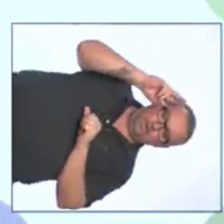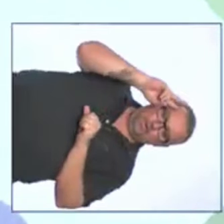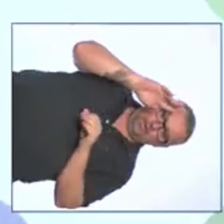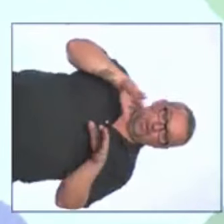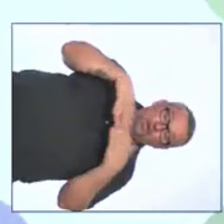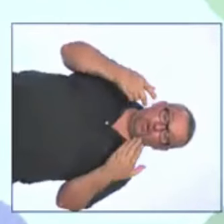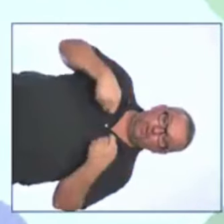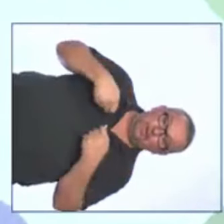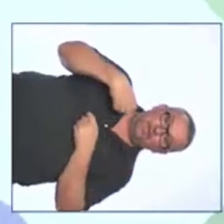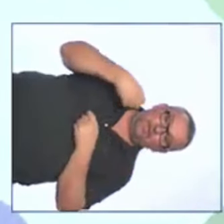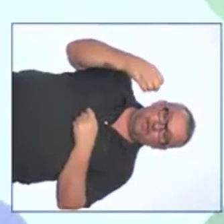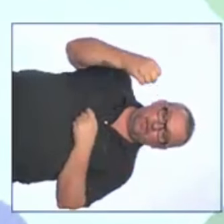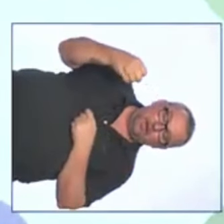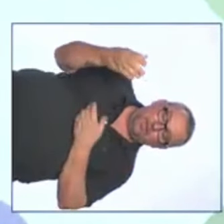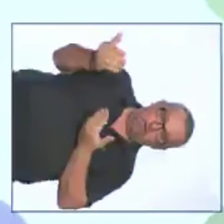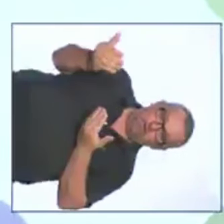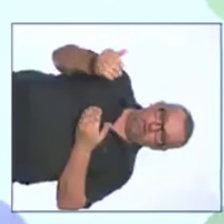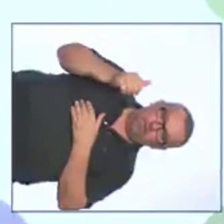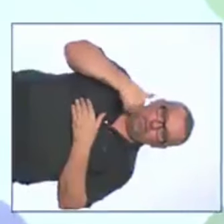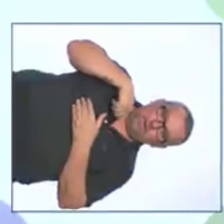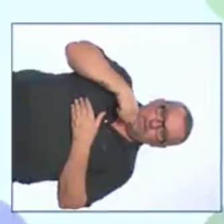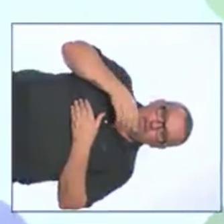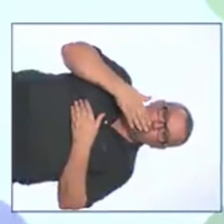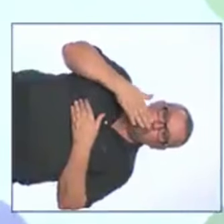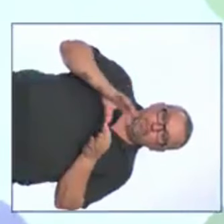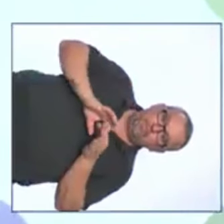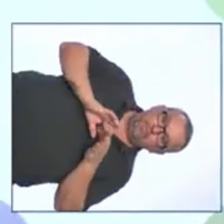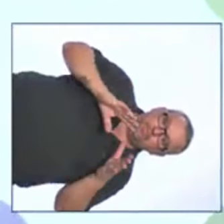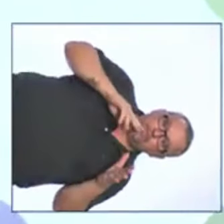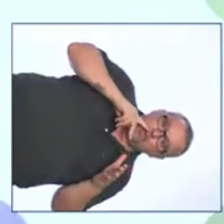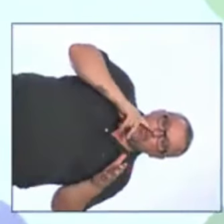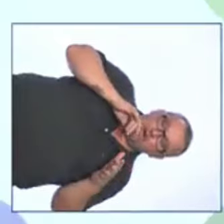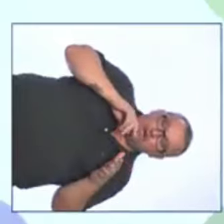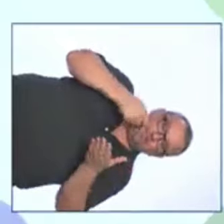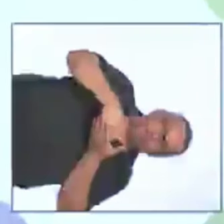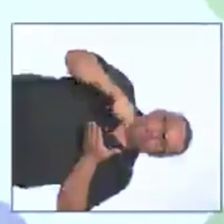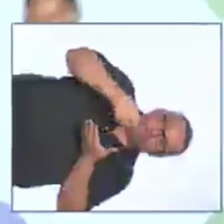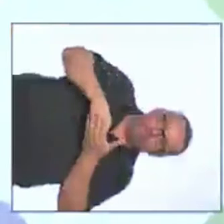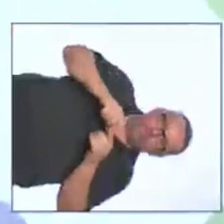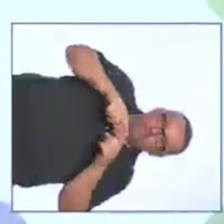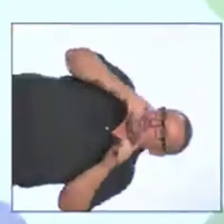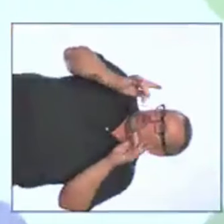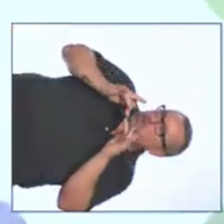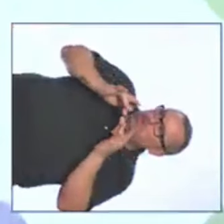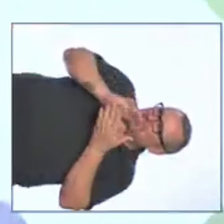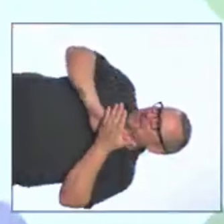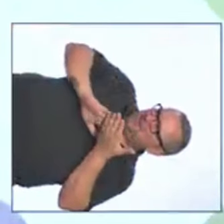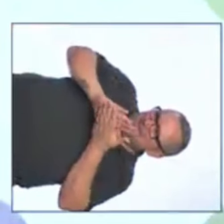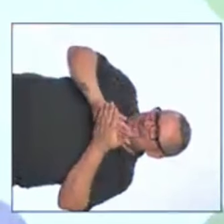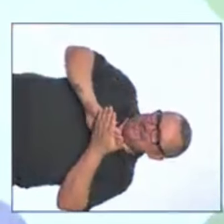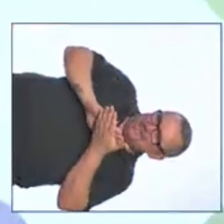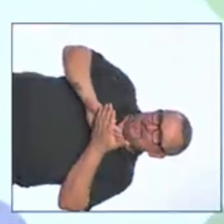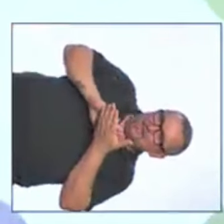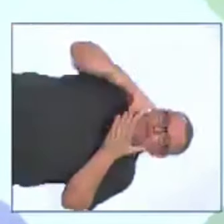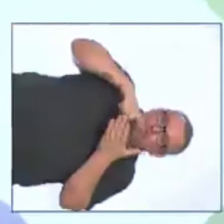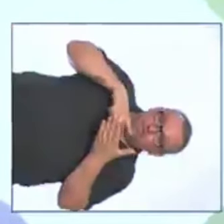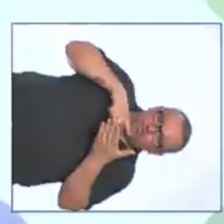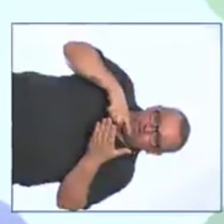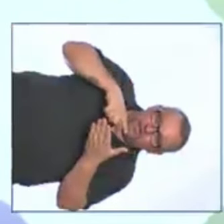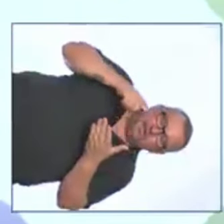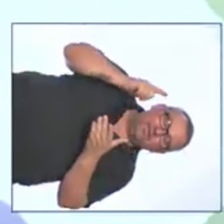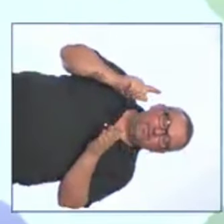eu precisava viajar quando eu era nova minha mãe precisava pedir autorização pro meu pai por mais que eu não tivesse nenhum contato com ele existia essa